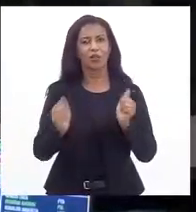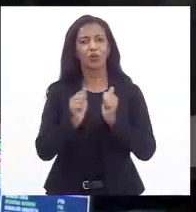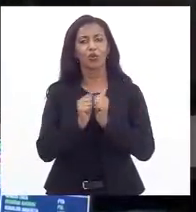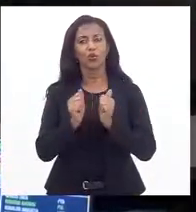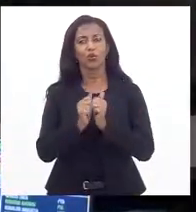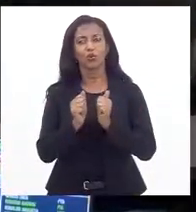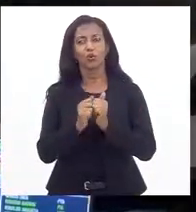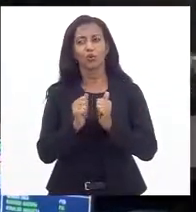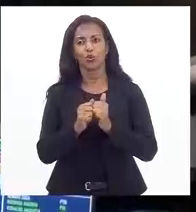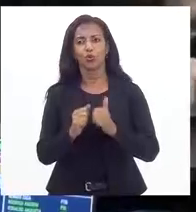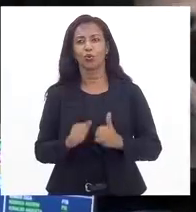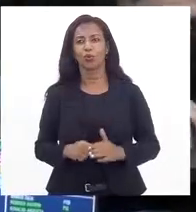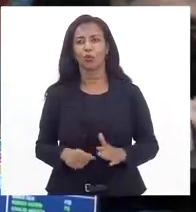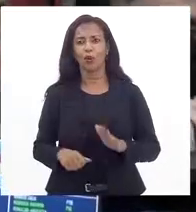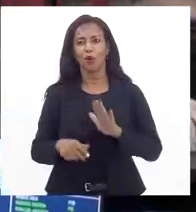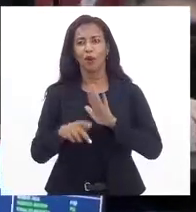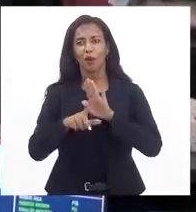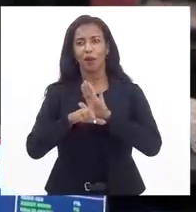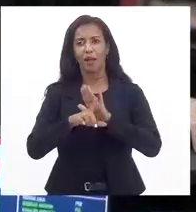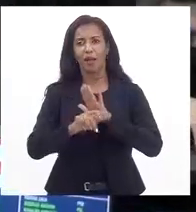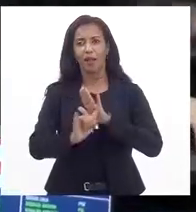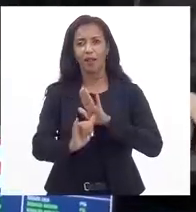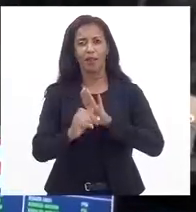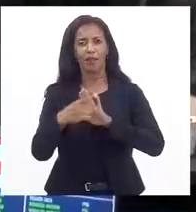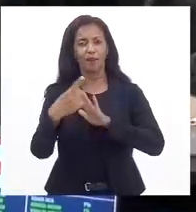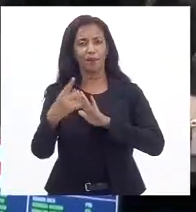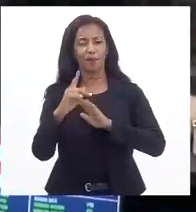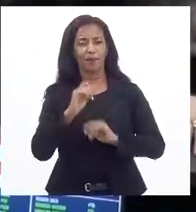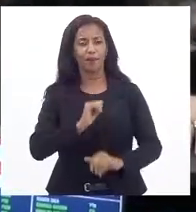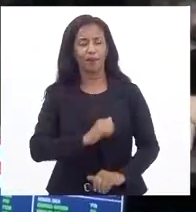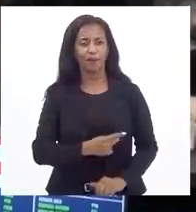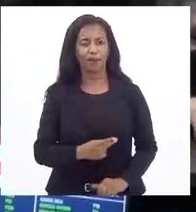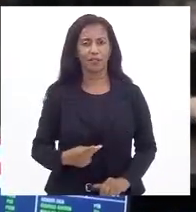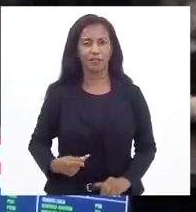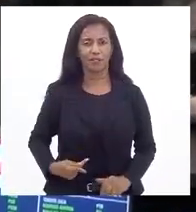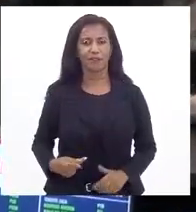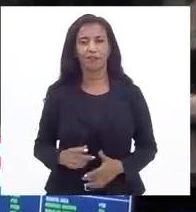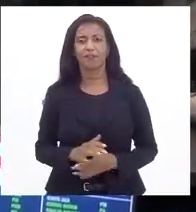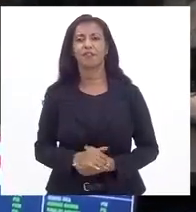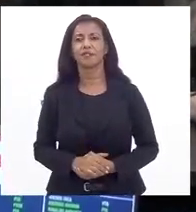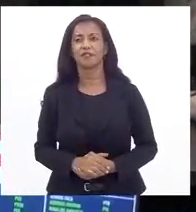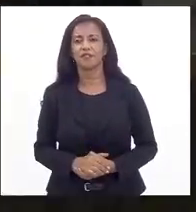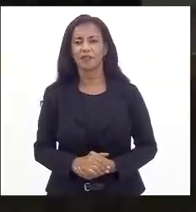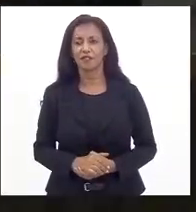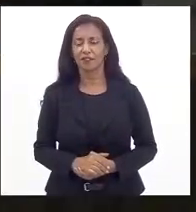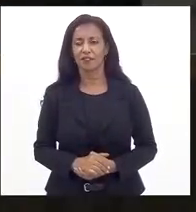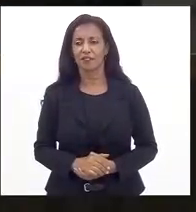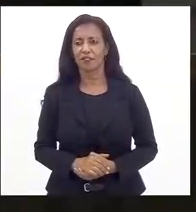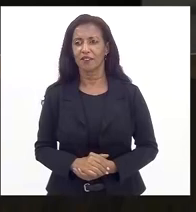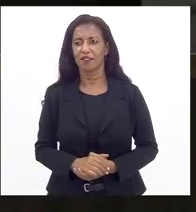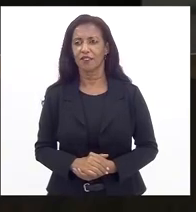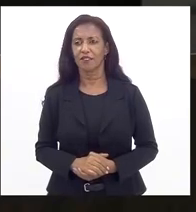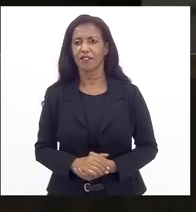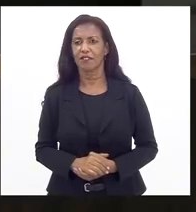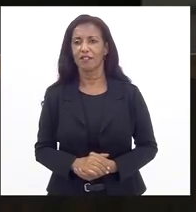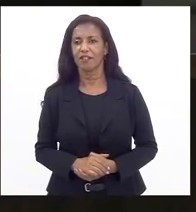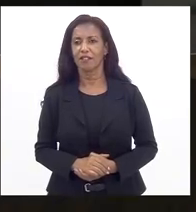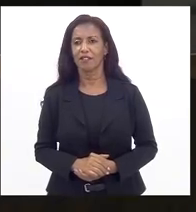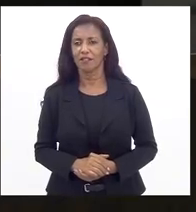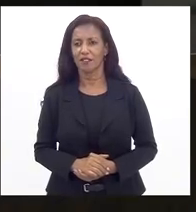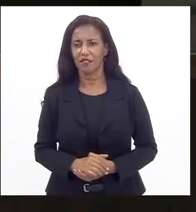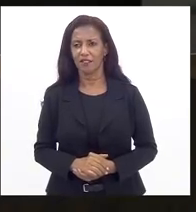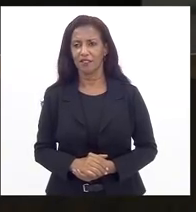Pacheco Daca Betão Rosenberg Carlos Augusto Dr deodalto